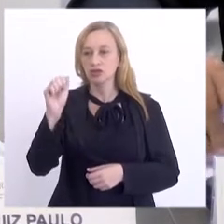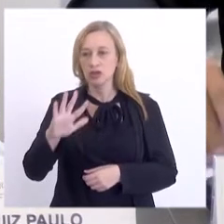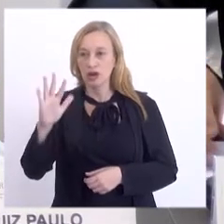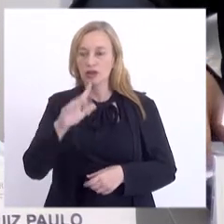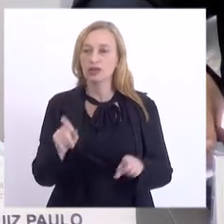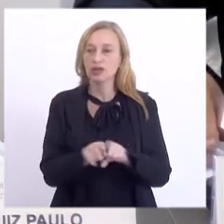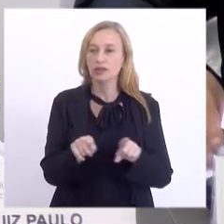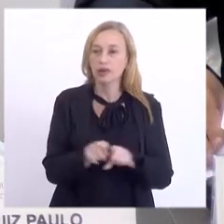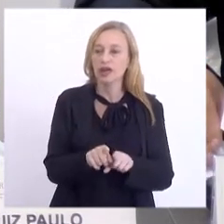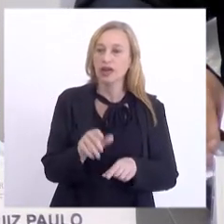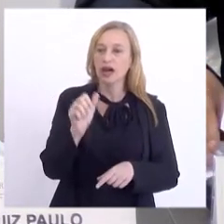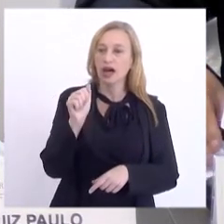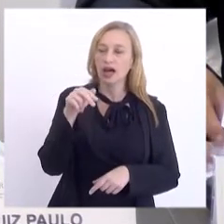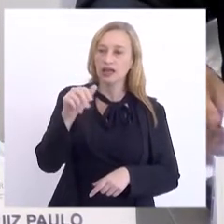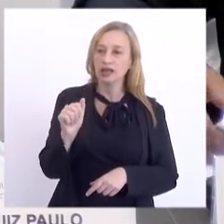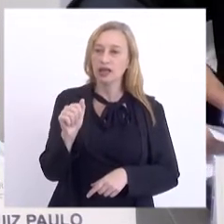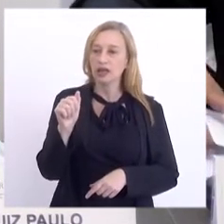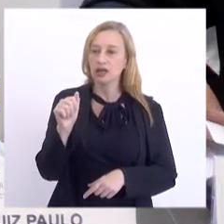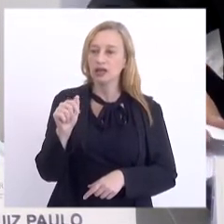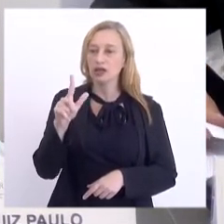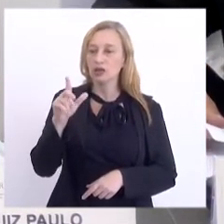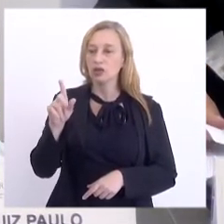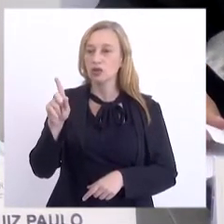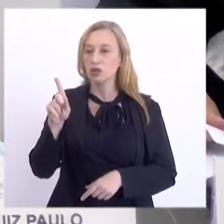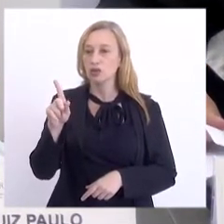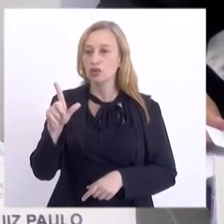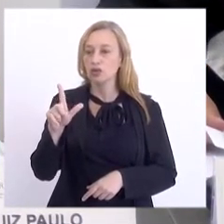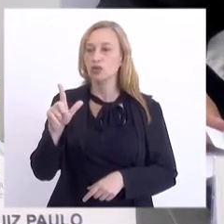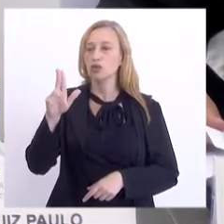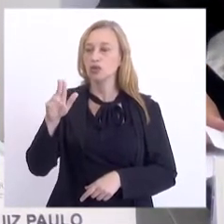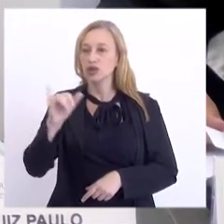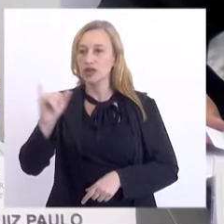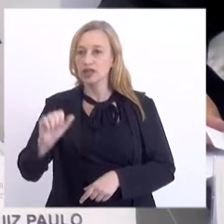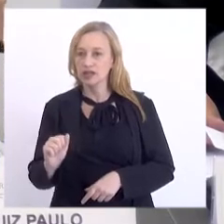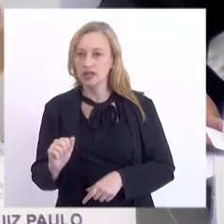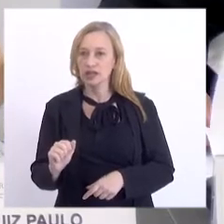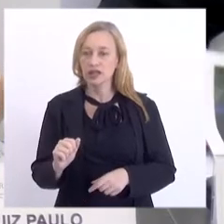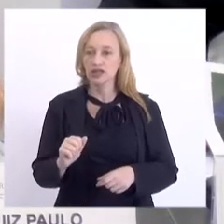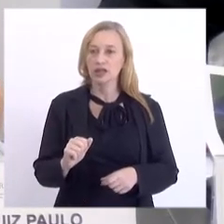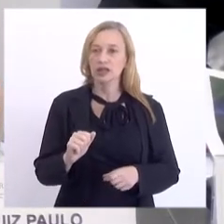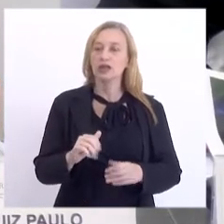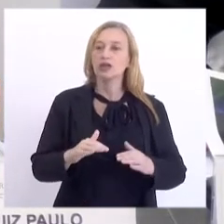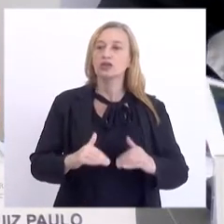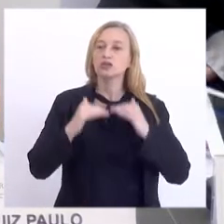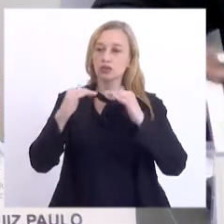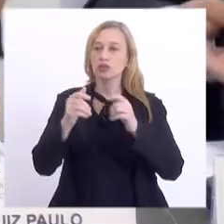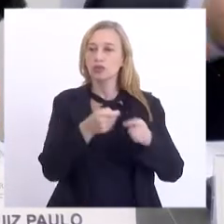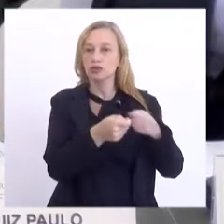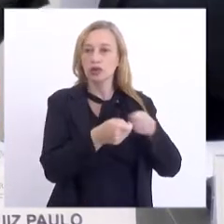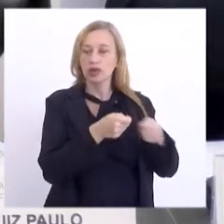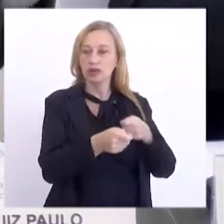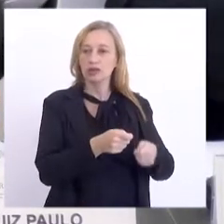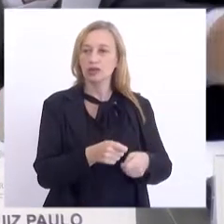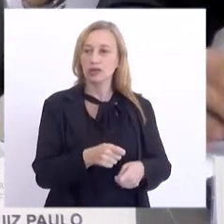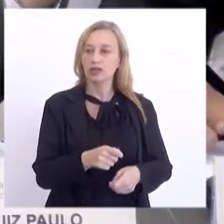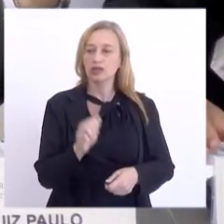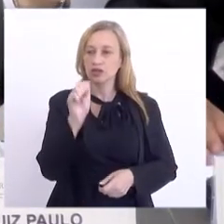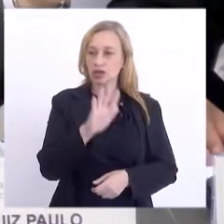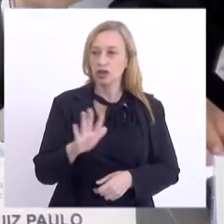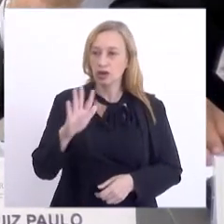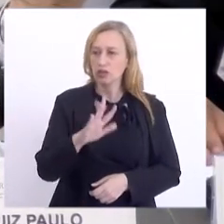Luiza subir controladora da nossa Controladoria Geral e puxou